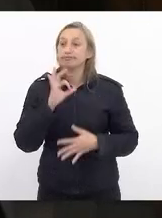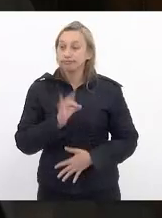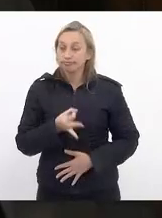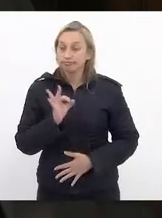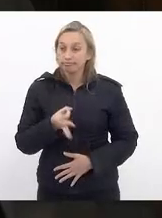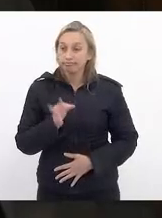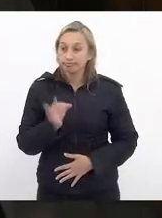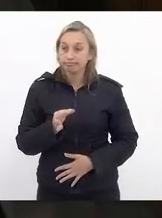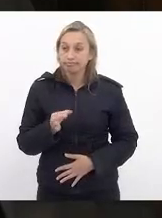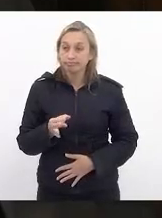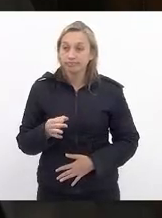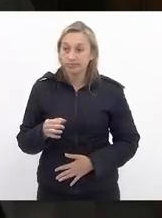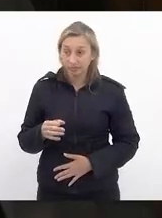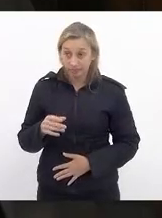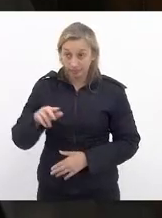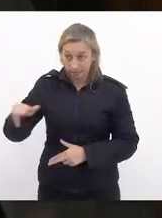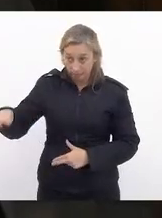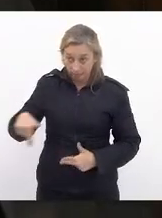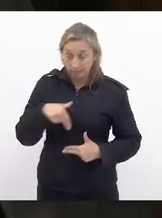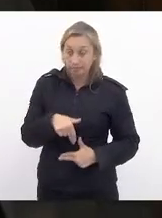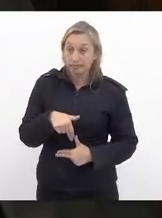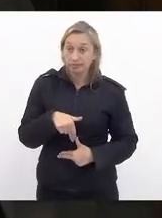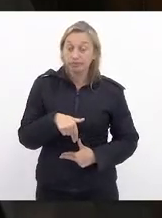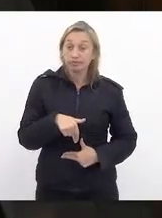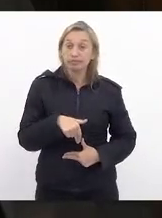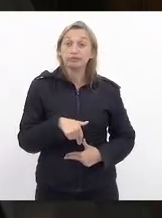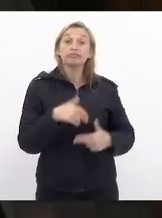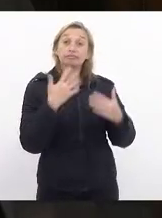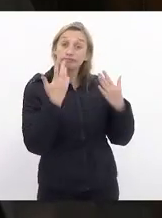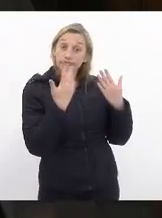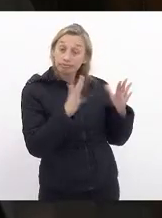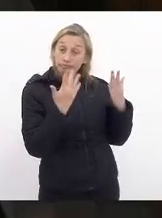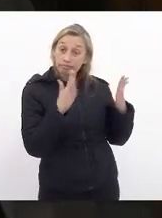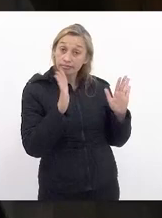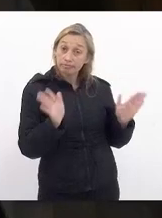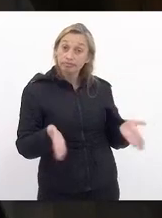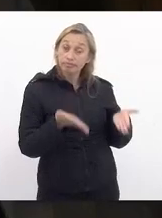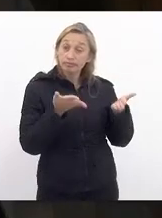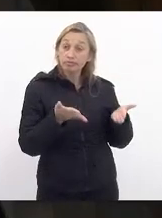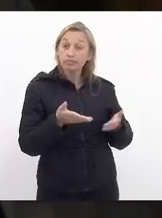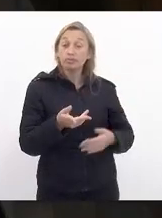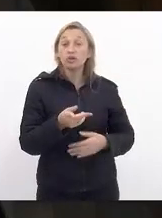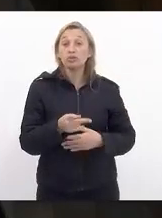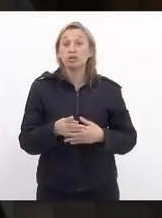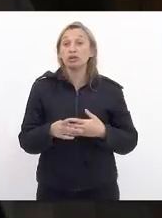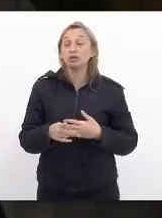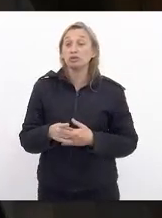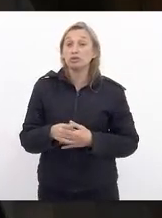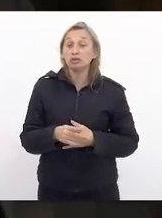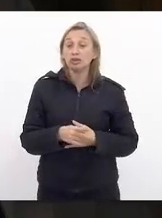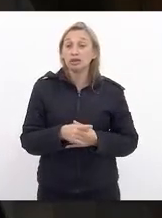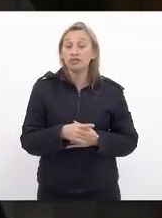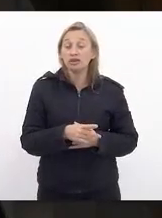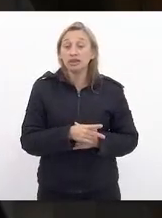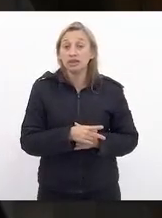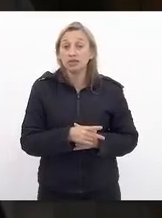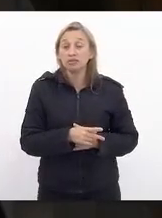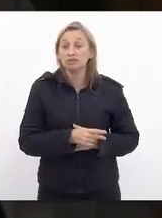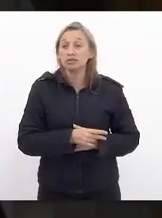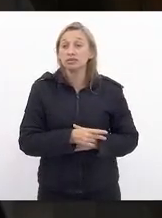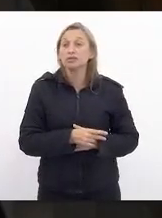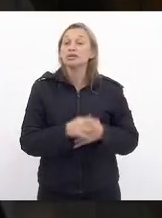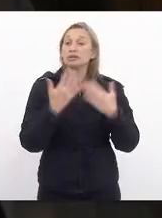convicção a questão de subir a esta Tribuna para elogiar a iniciativa de vossa excelência e para mandar daqui